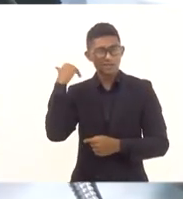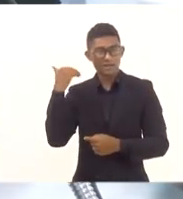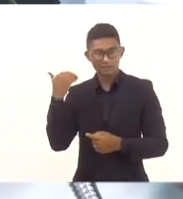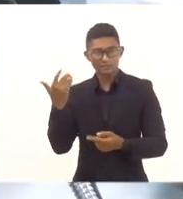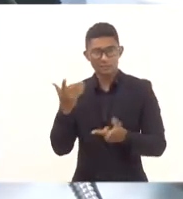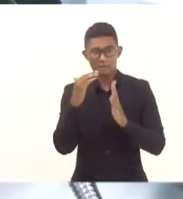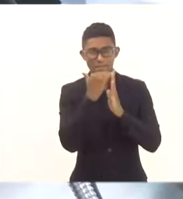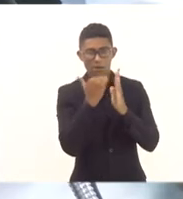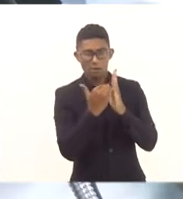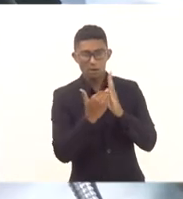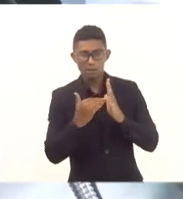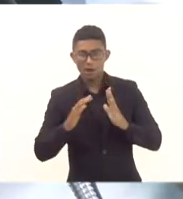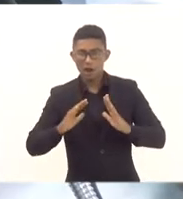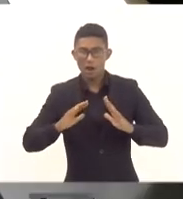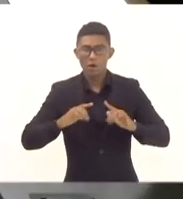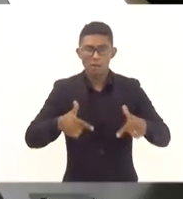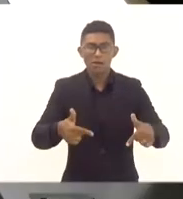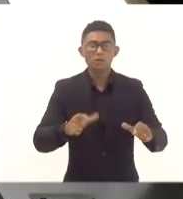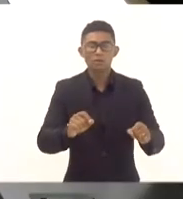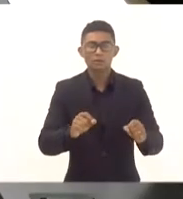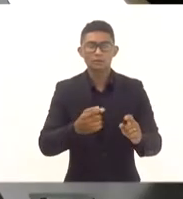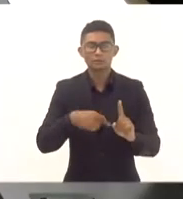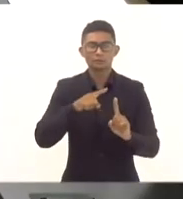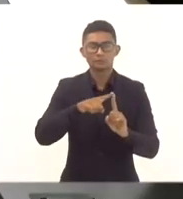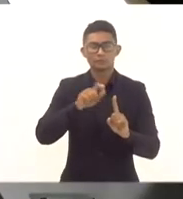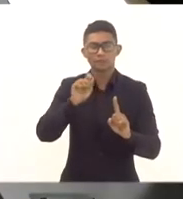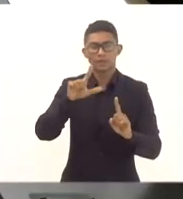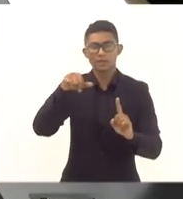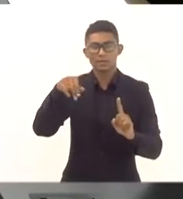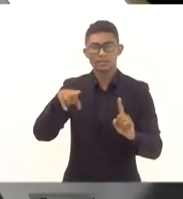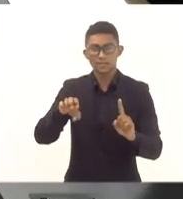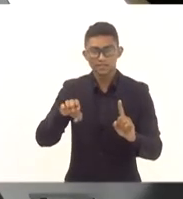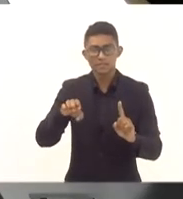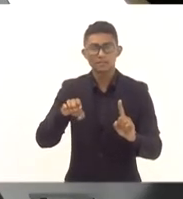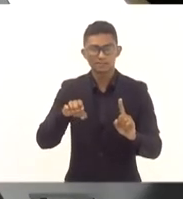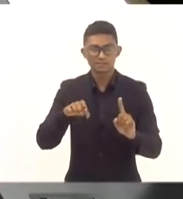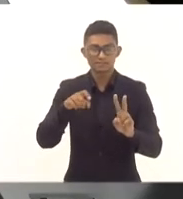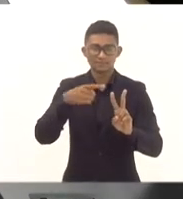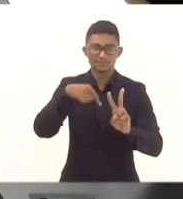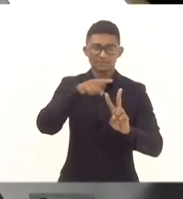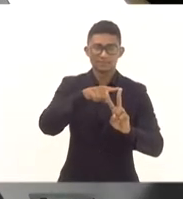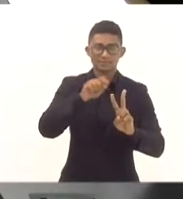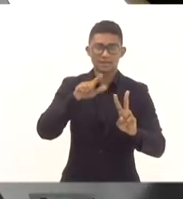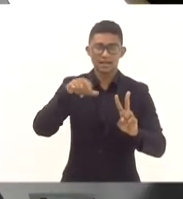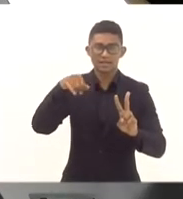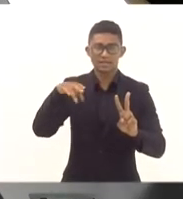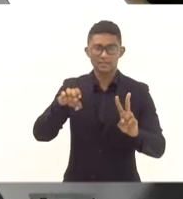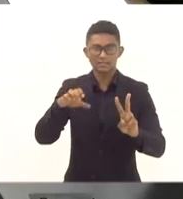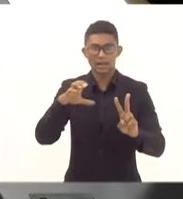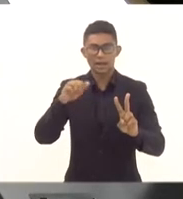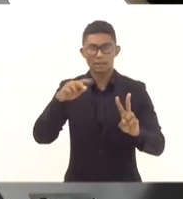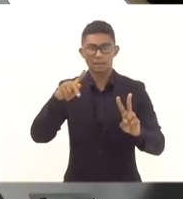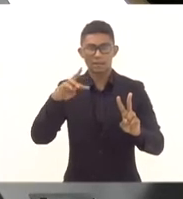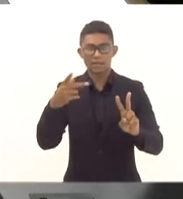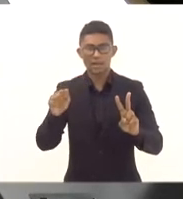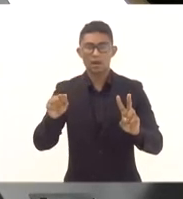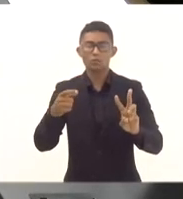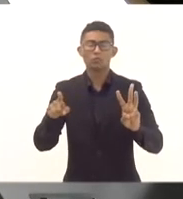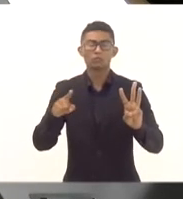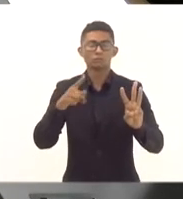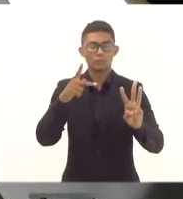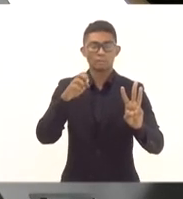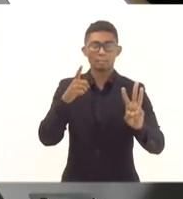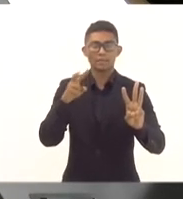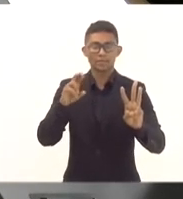esse programa né que é Aline em inglês Aline campanhã e o Pedro vale nem a toda equipe da Secretaria de Assistência